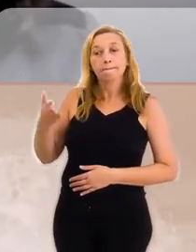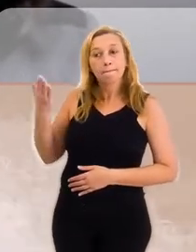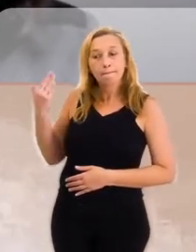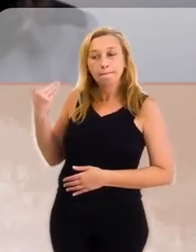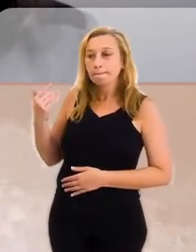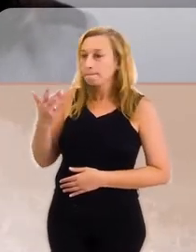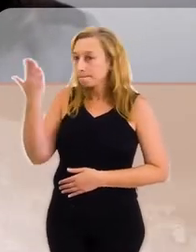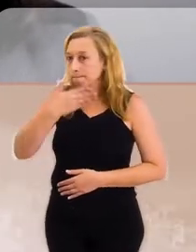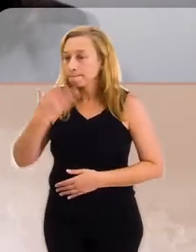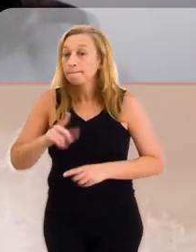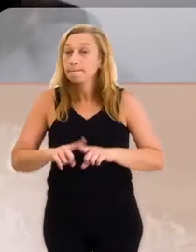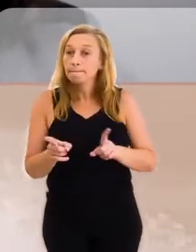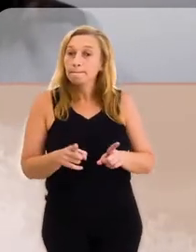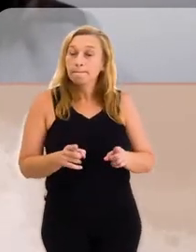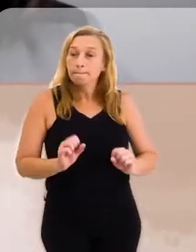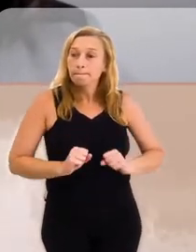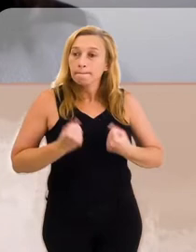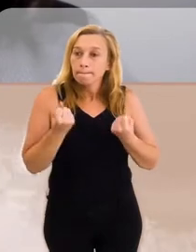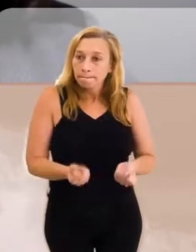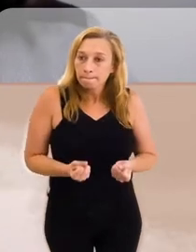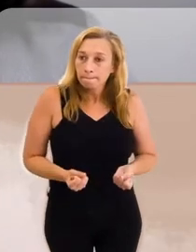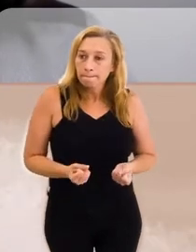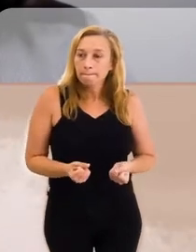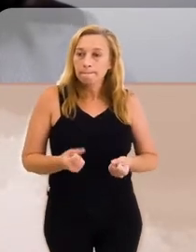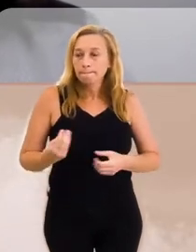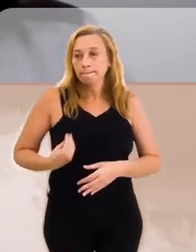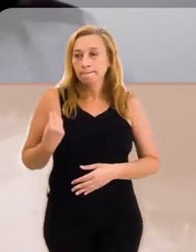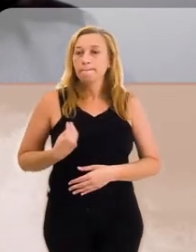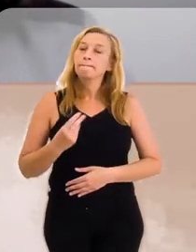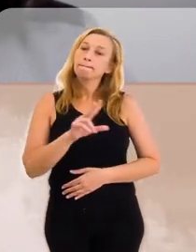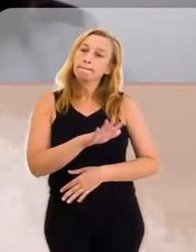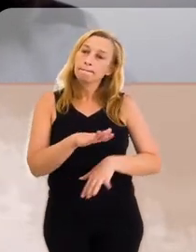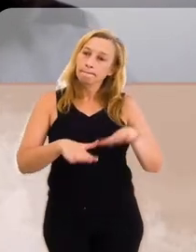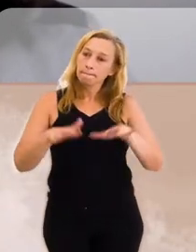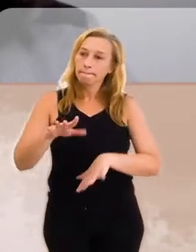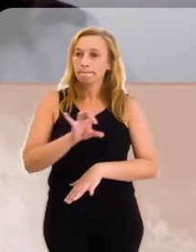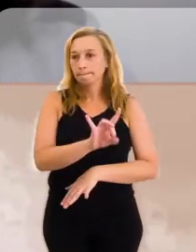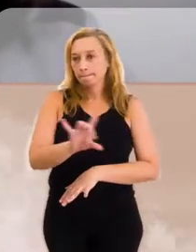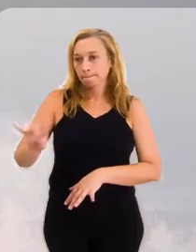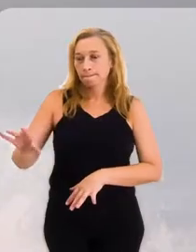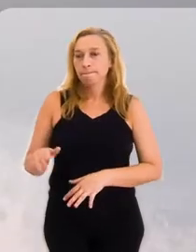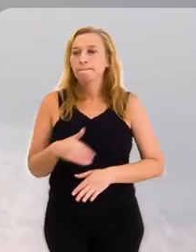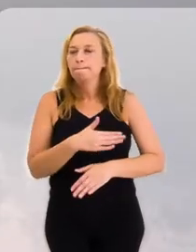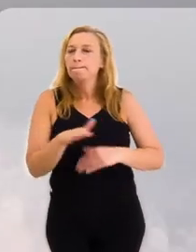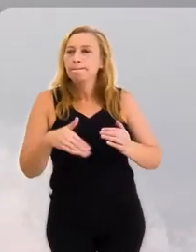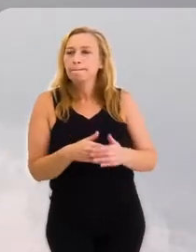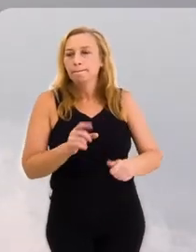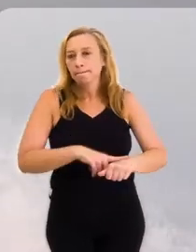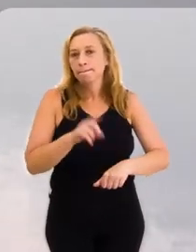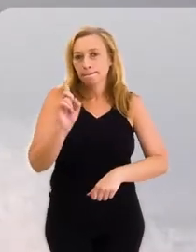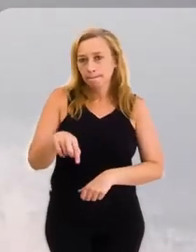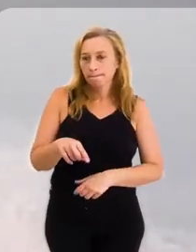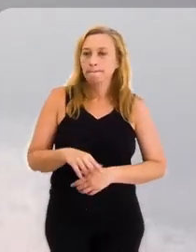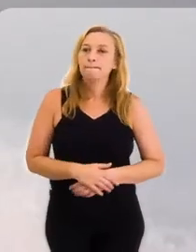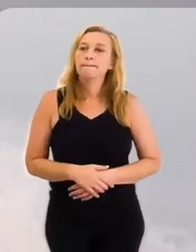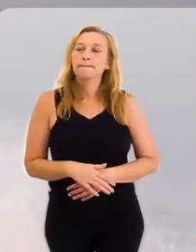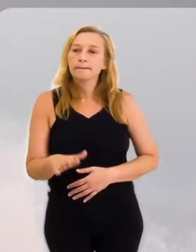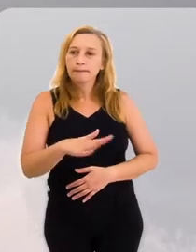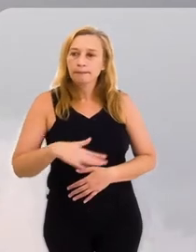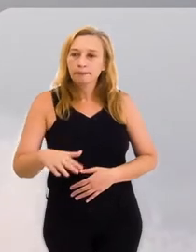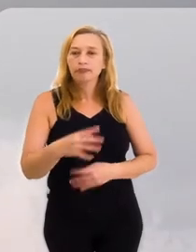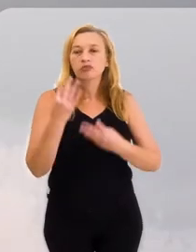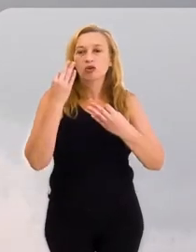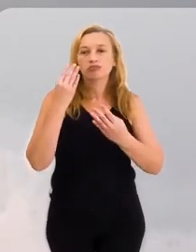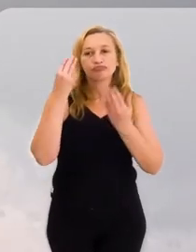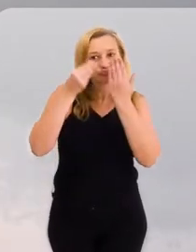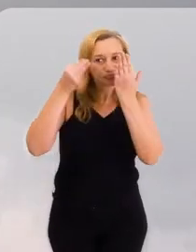agora o quanto você vai se dispor para ver e viver essas possibilidades Depende de carvão mas eu acho que em todos os casos não é até